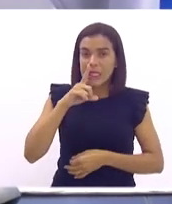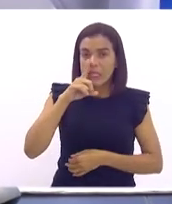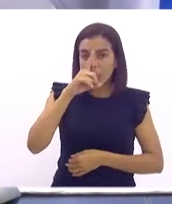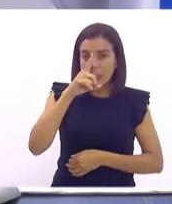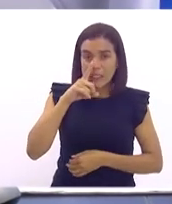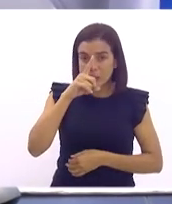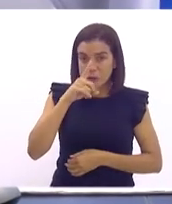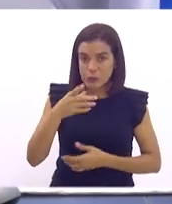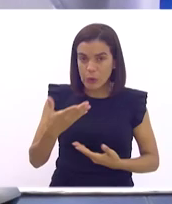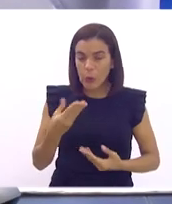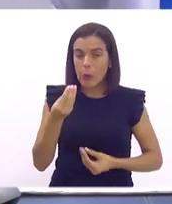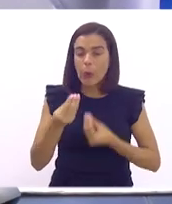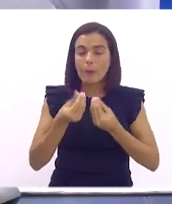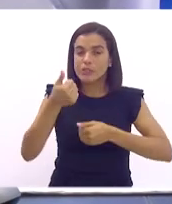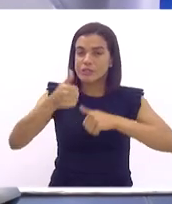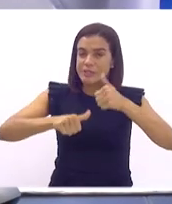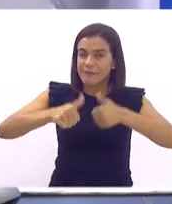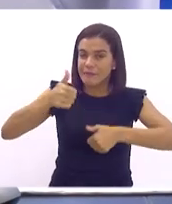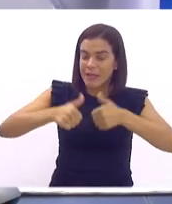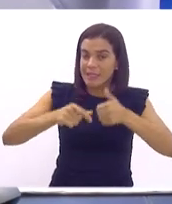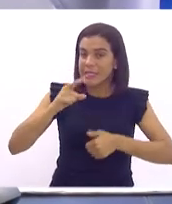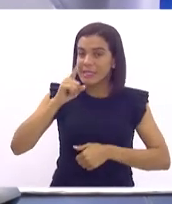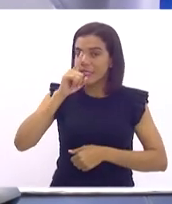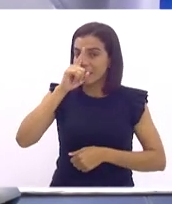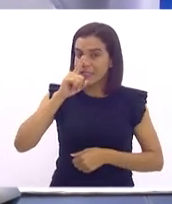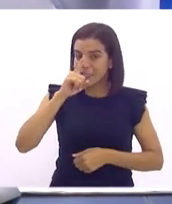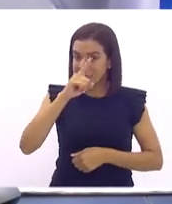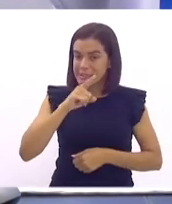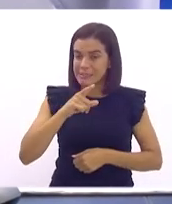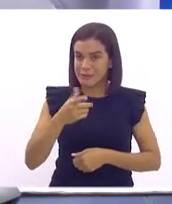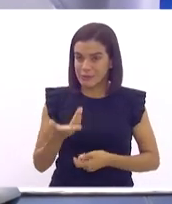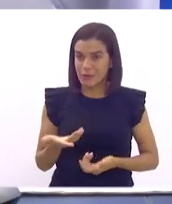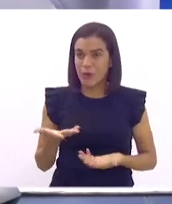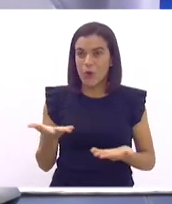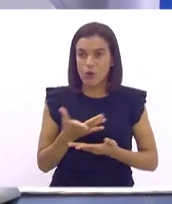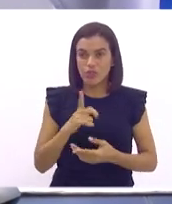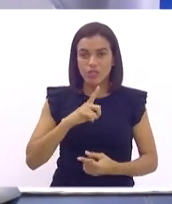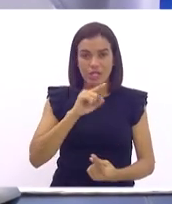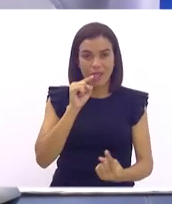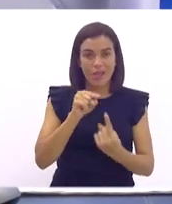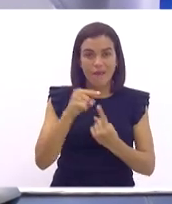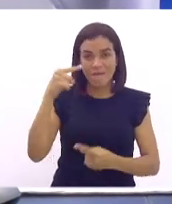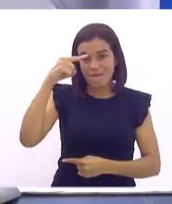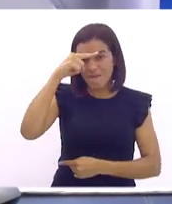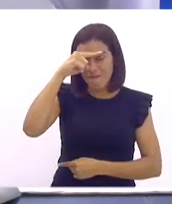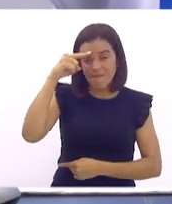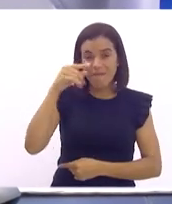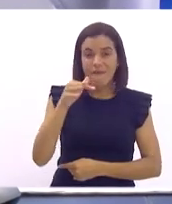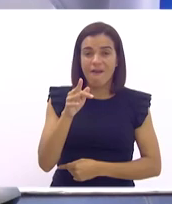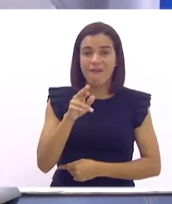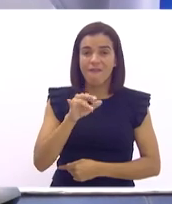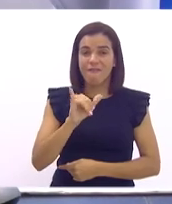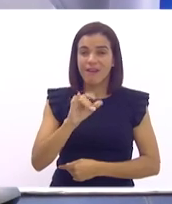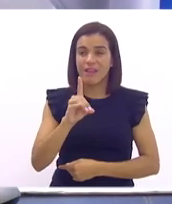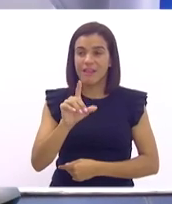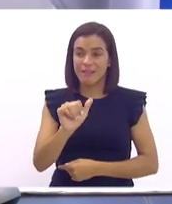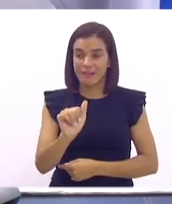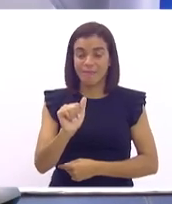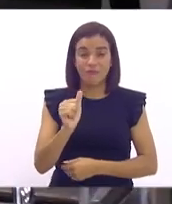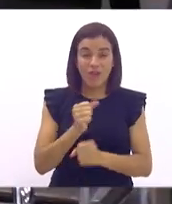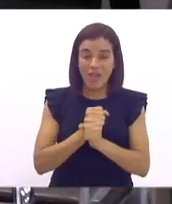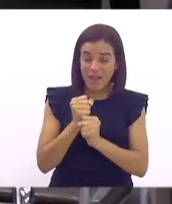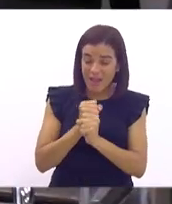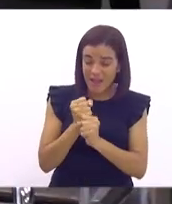gente mede isso? Hoje a gente tem algo objetivo que é o Frida. Então, isso foi anos e anos de